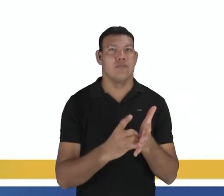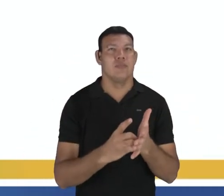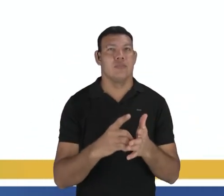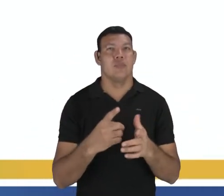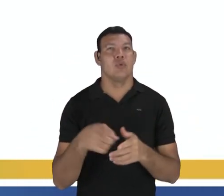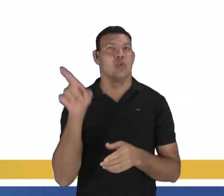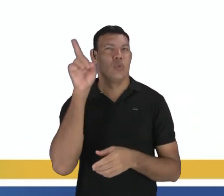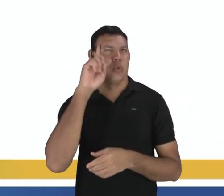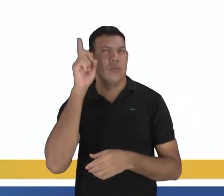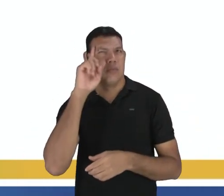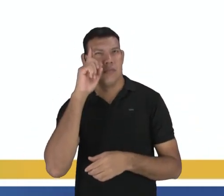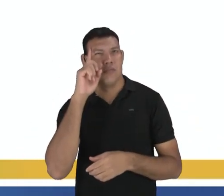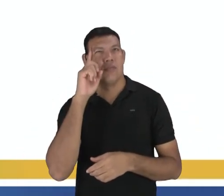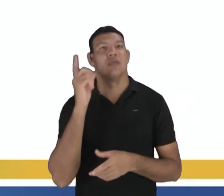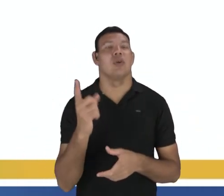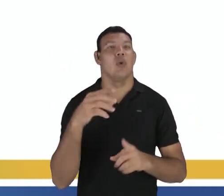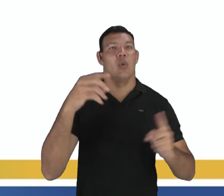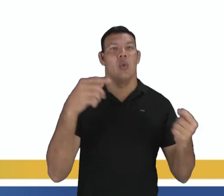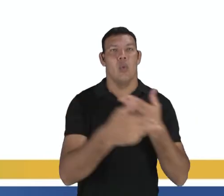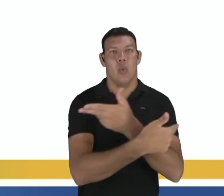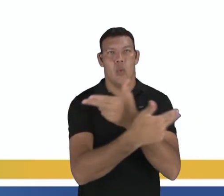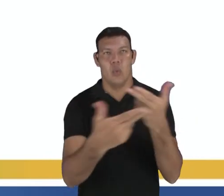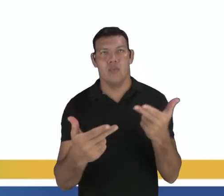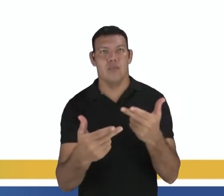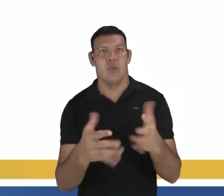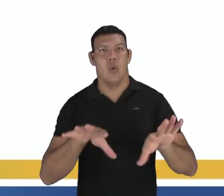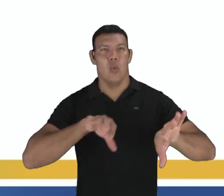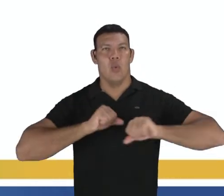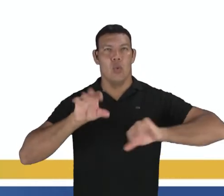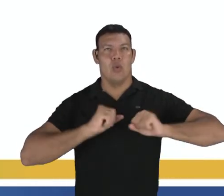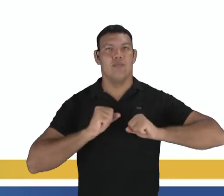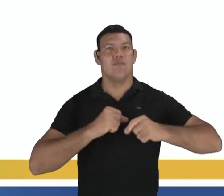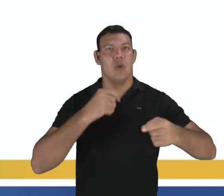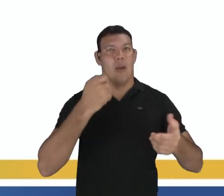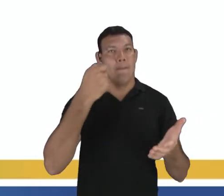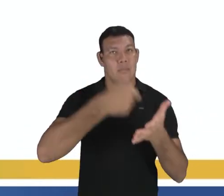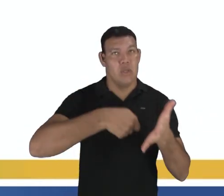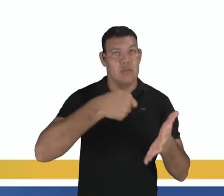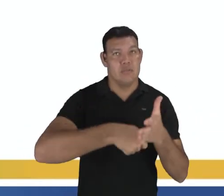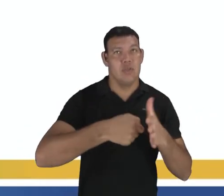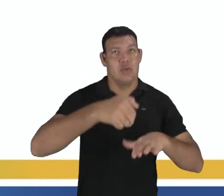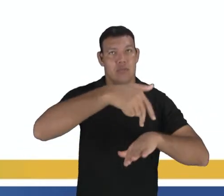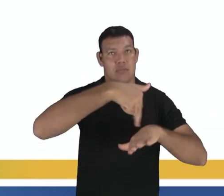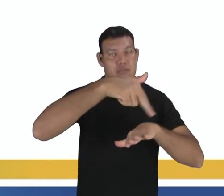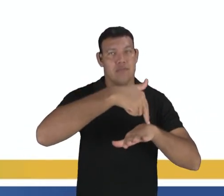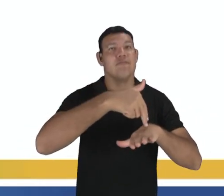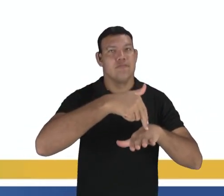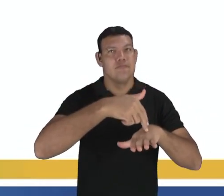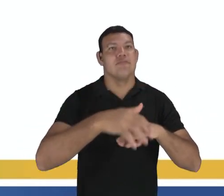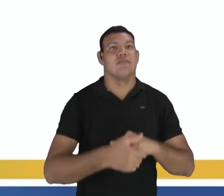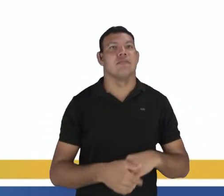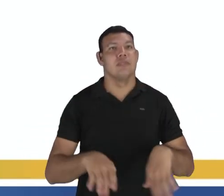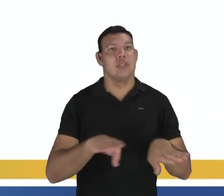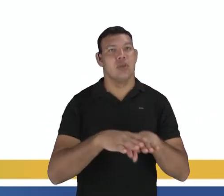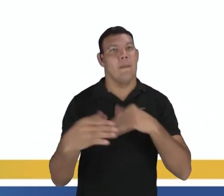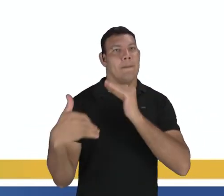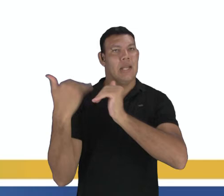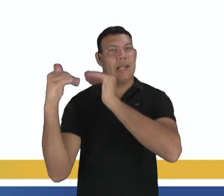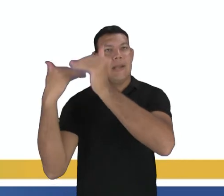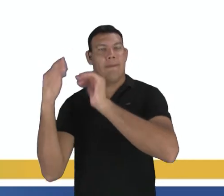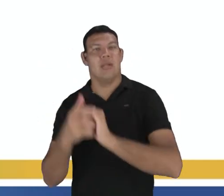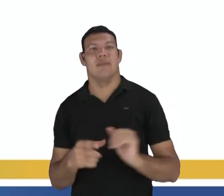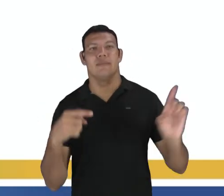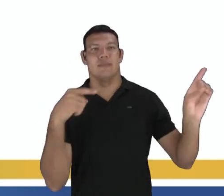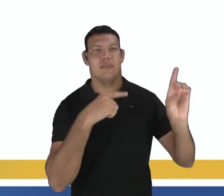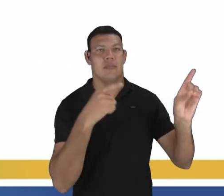de consumo obrigatório para as nações civilizadas e desenvolvidas. Letra D. O humorismo é a arte de